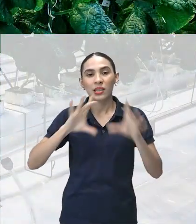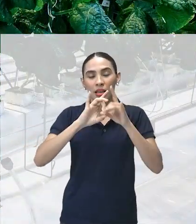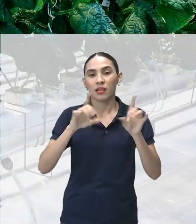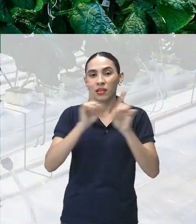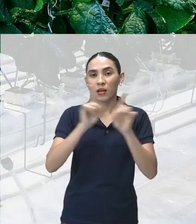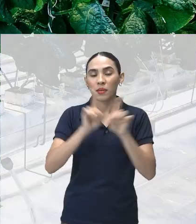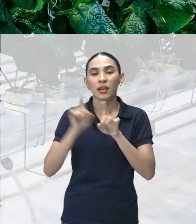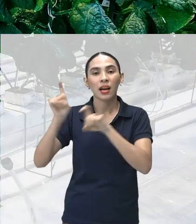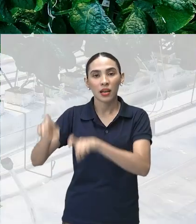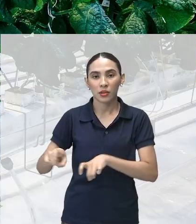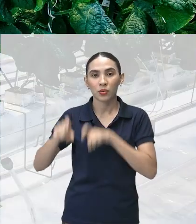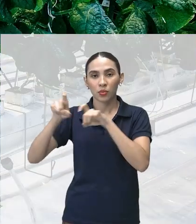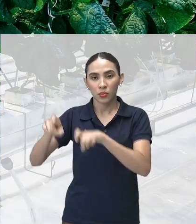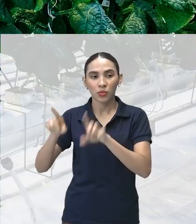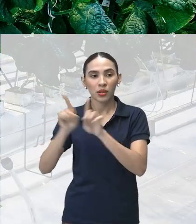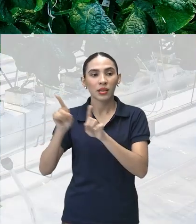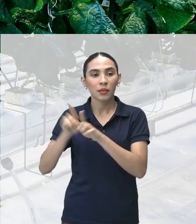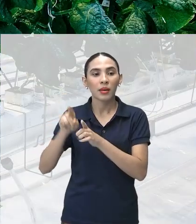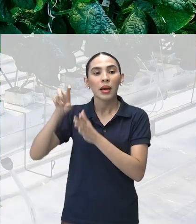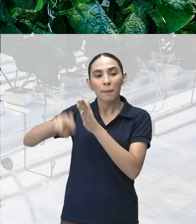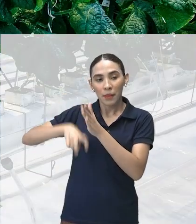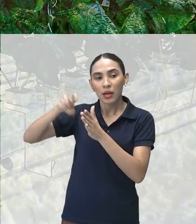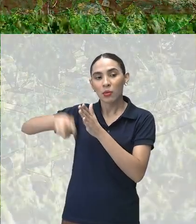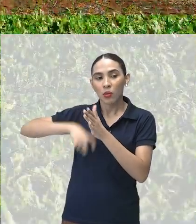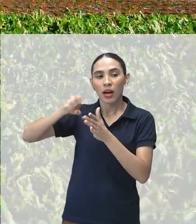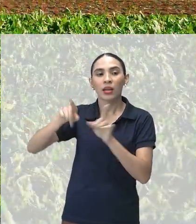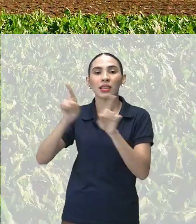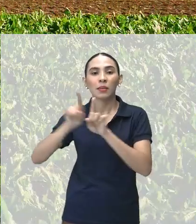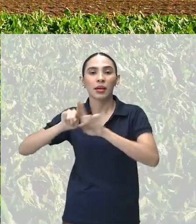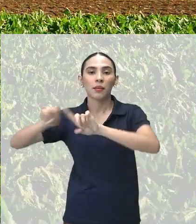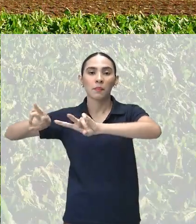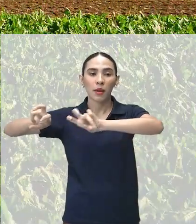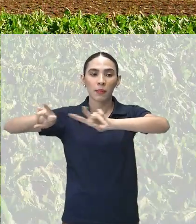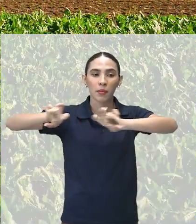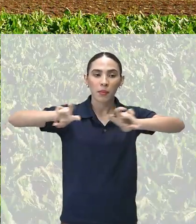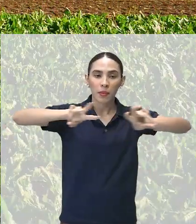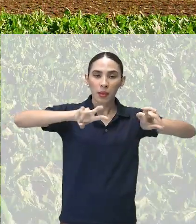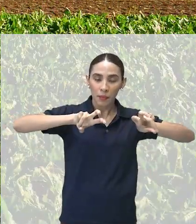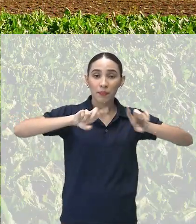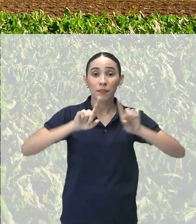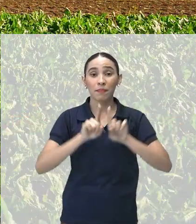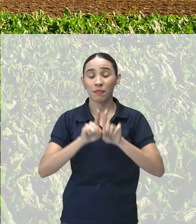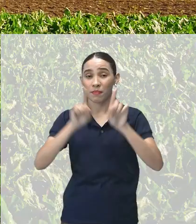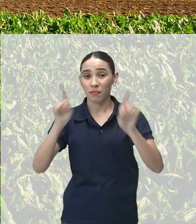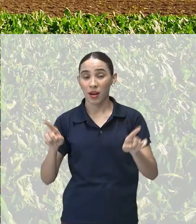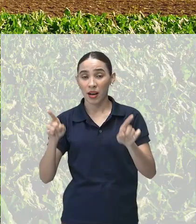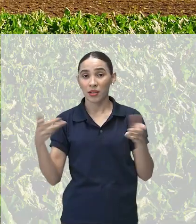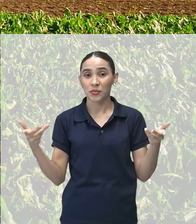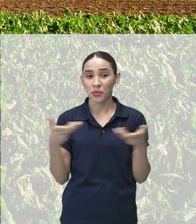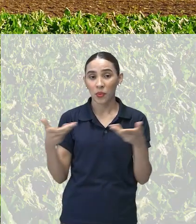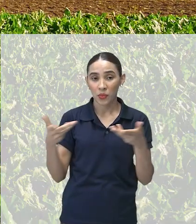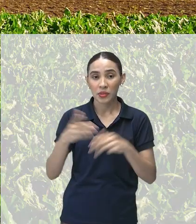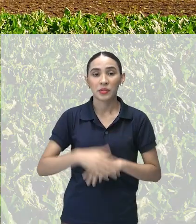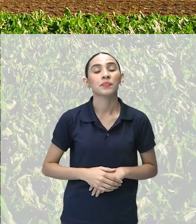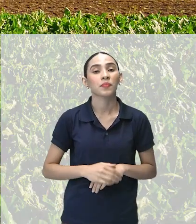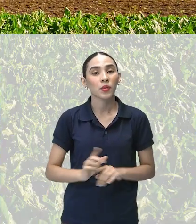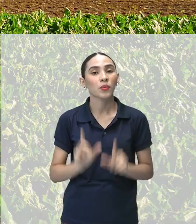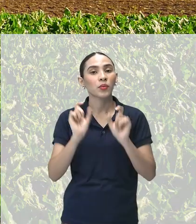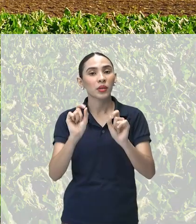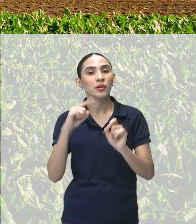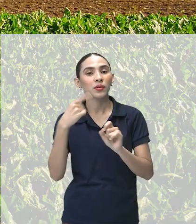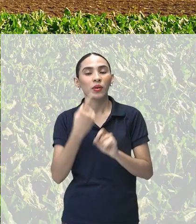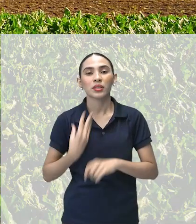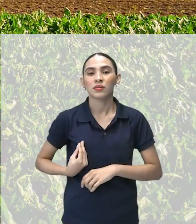à agricultura, à pecuária e ao extrativismo, gente. Porém, nos dias atuais, o que nós